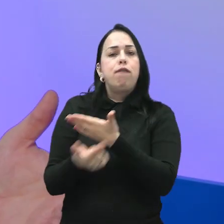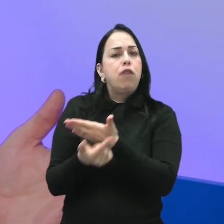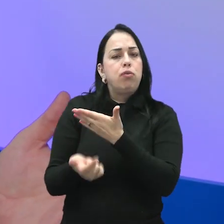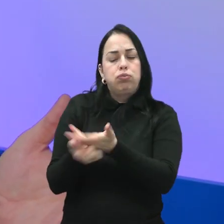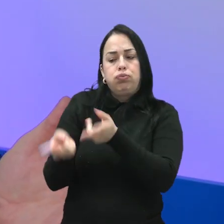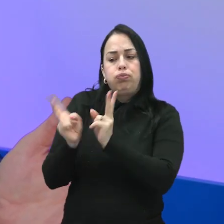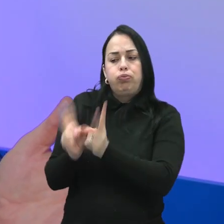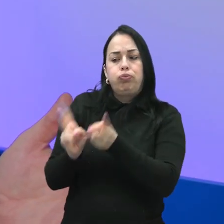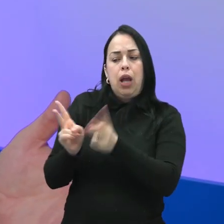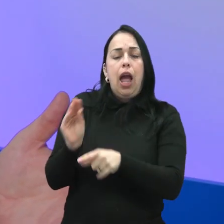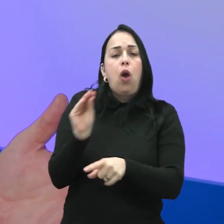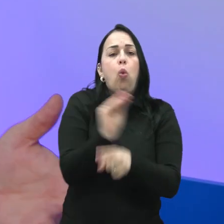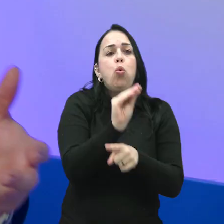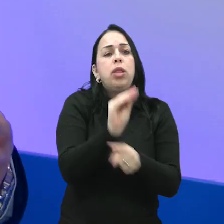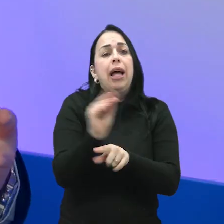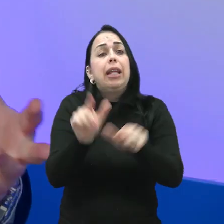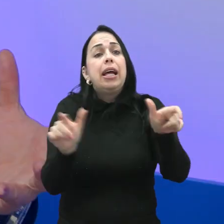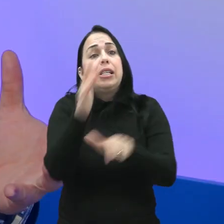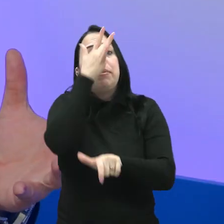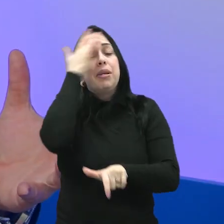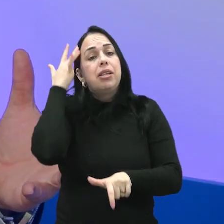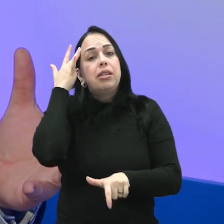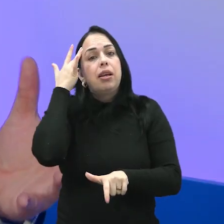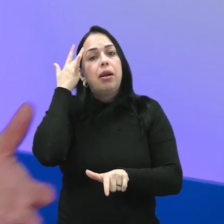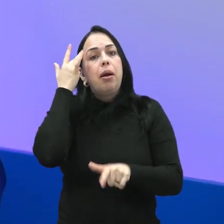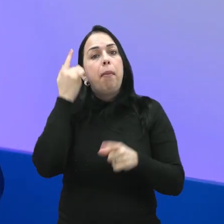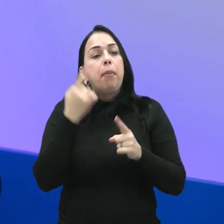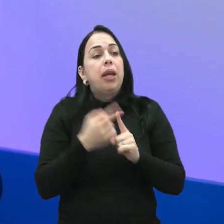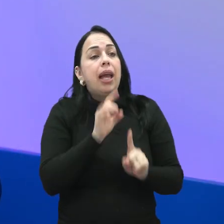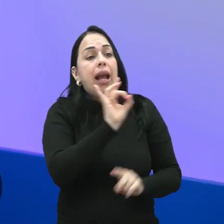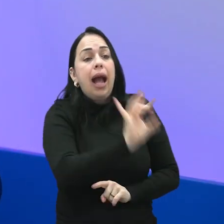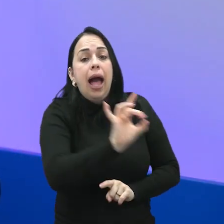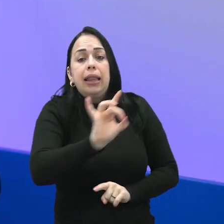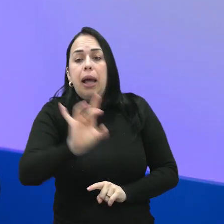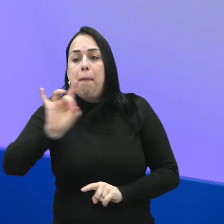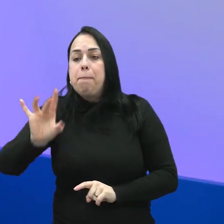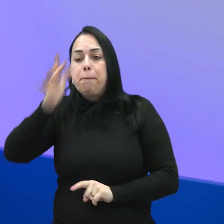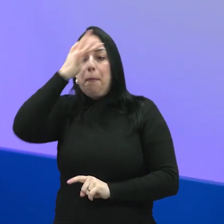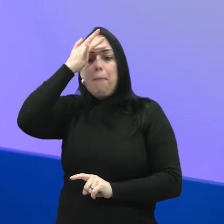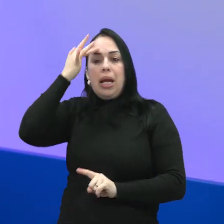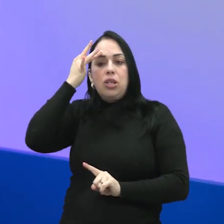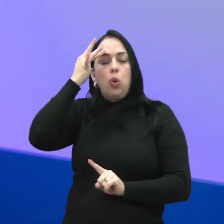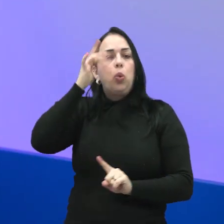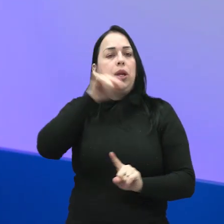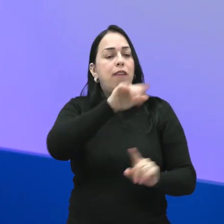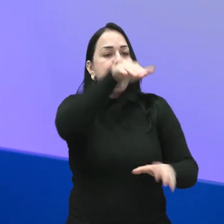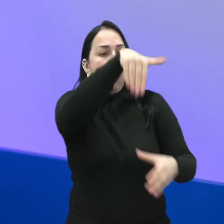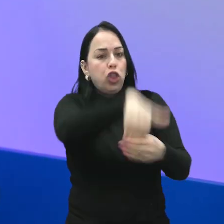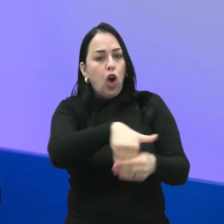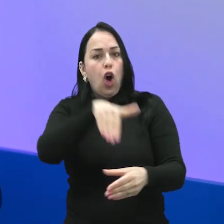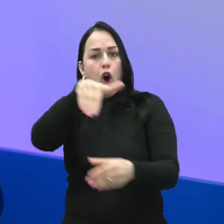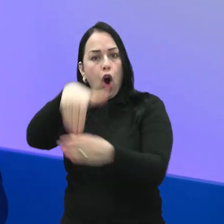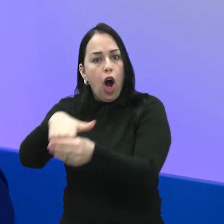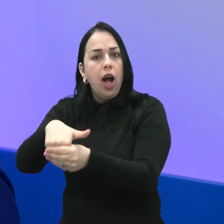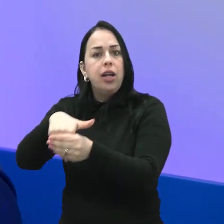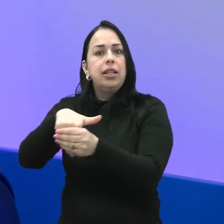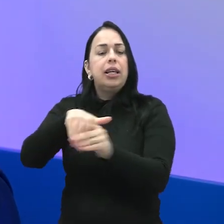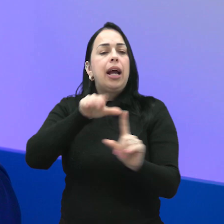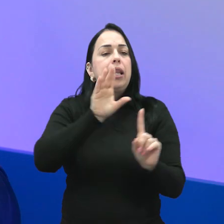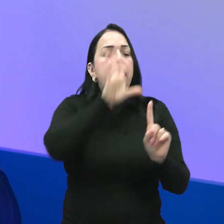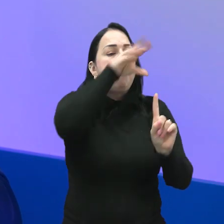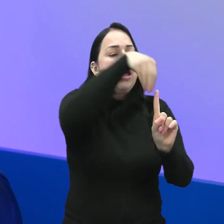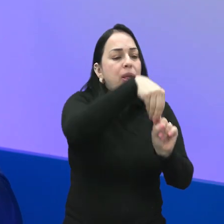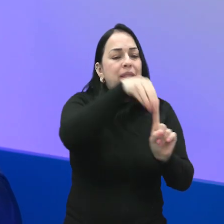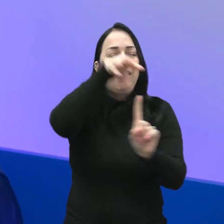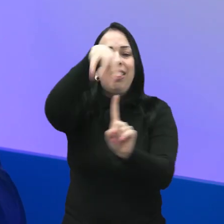a função é essa, é a função de cuidar de gente, porque atrás de cada pessoa, atrás de cada voto, atrás de cada pessoa que vem